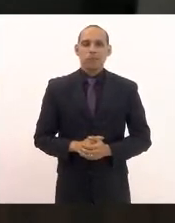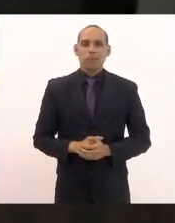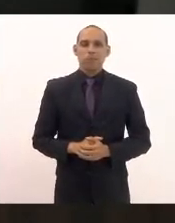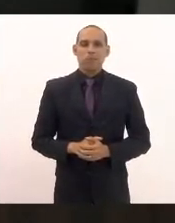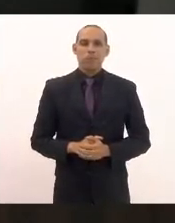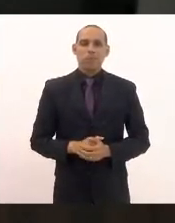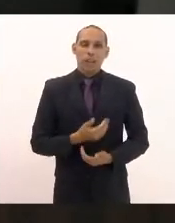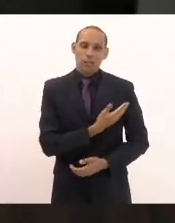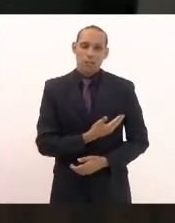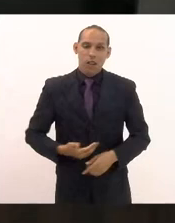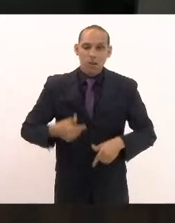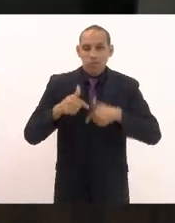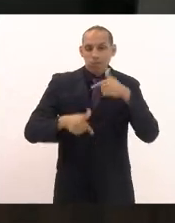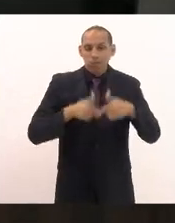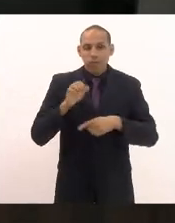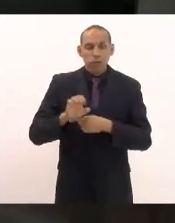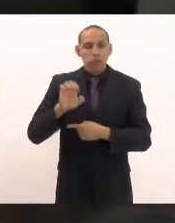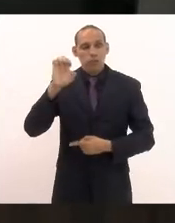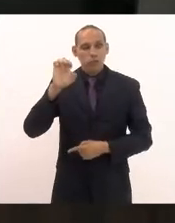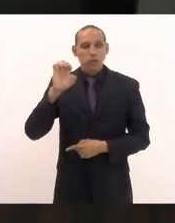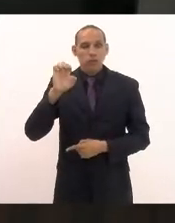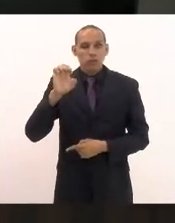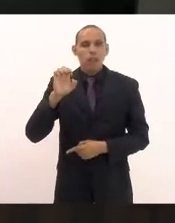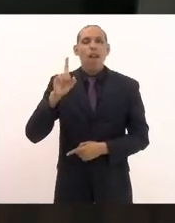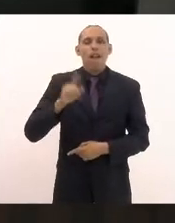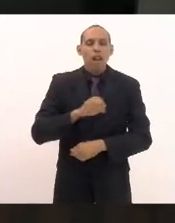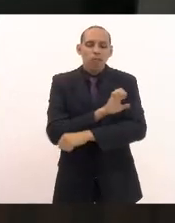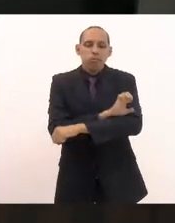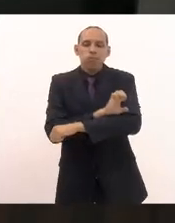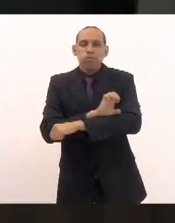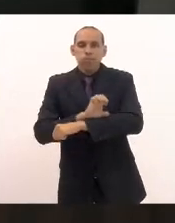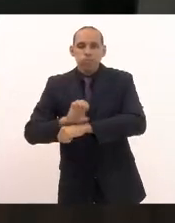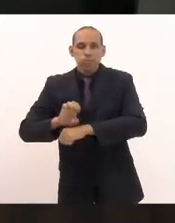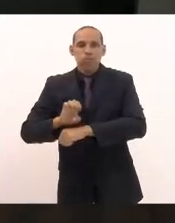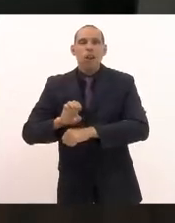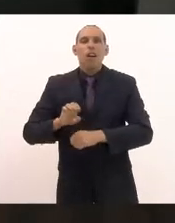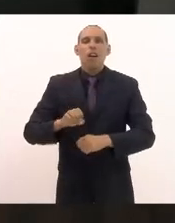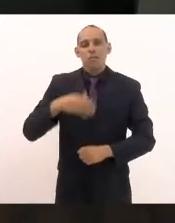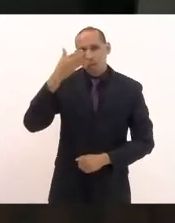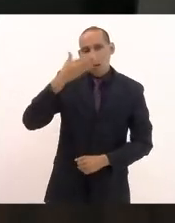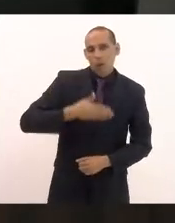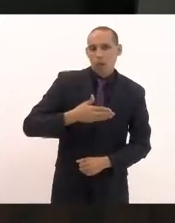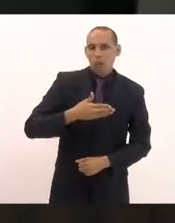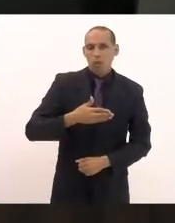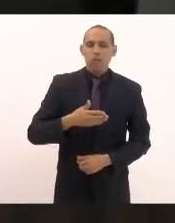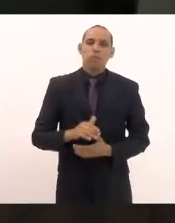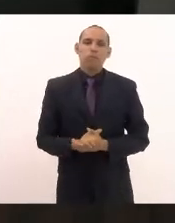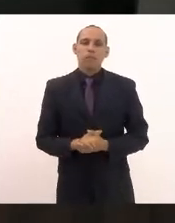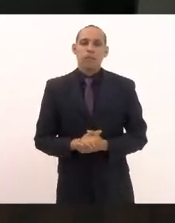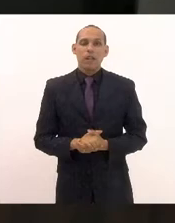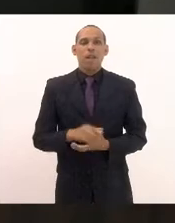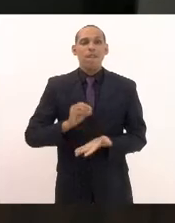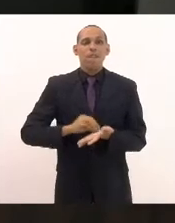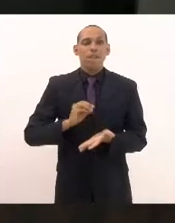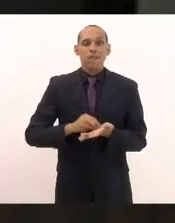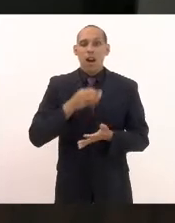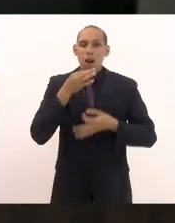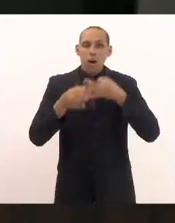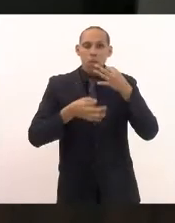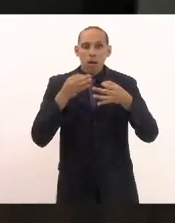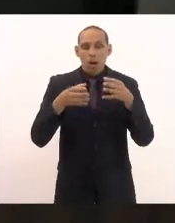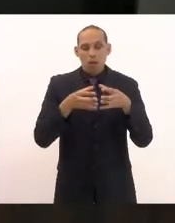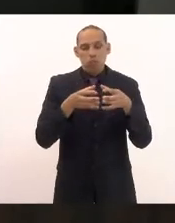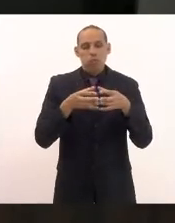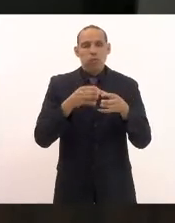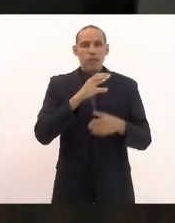dos servidores públicos estaduais em estágio probatório na forma que menciona. Pendente de parecer das comissões de Constituição e